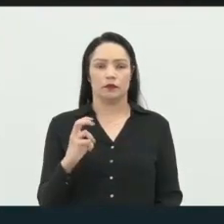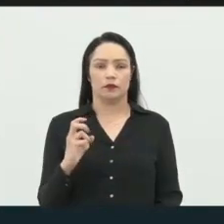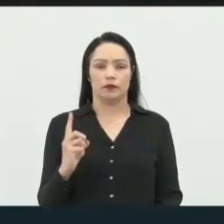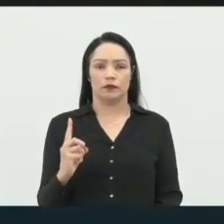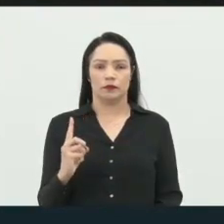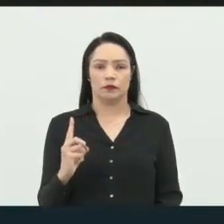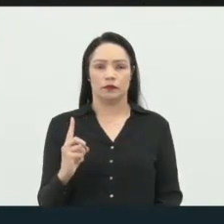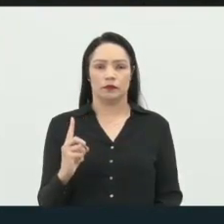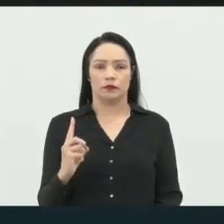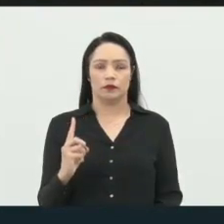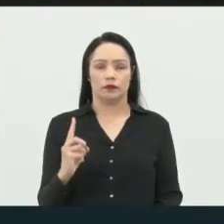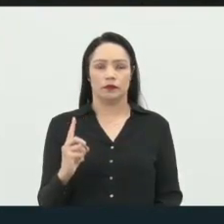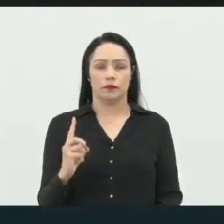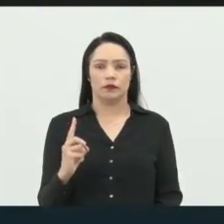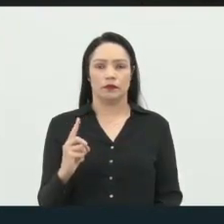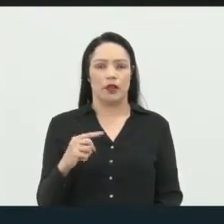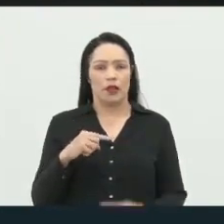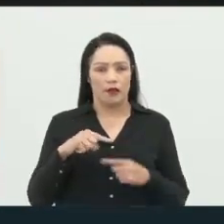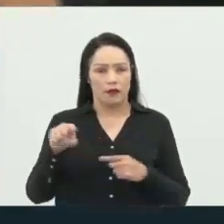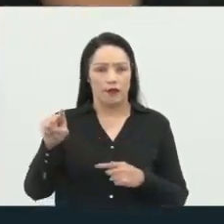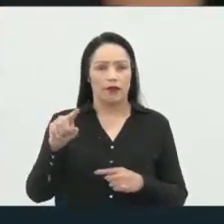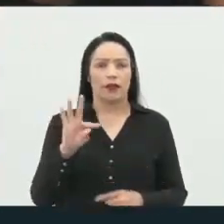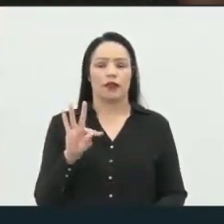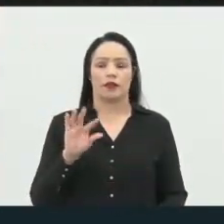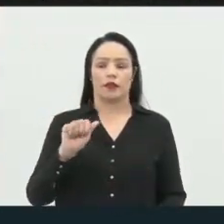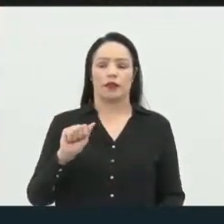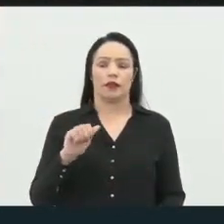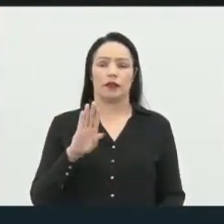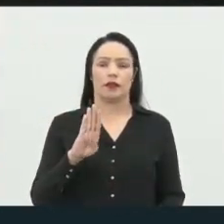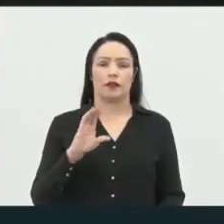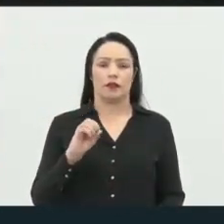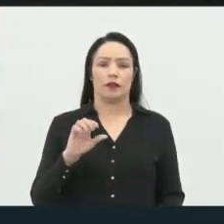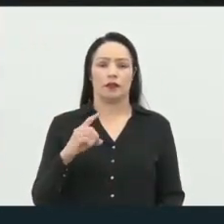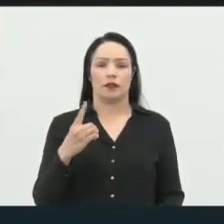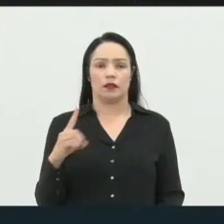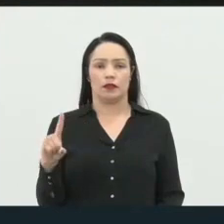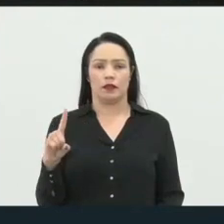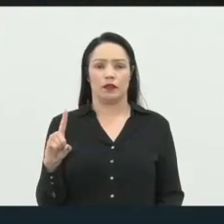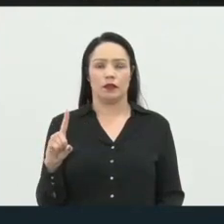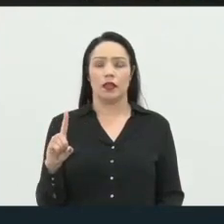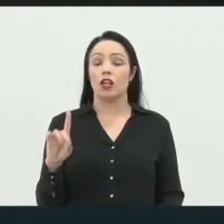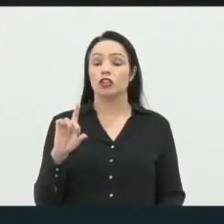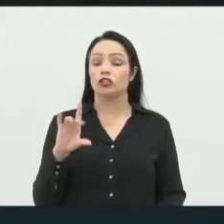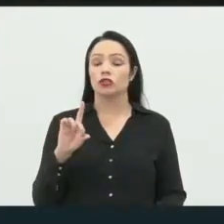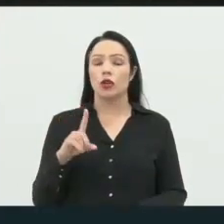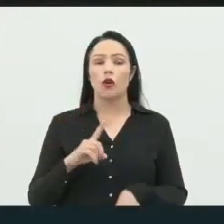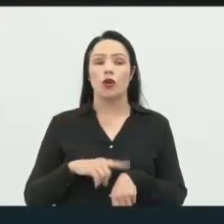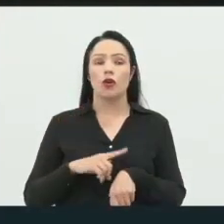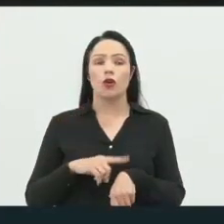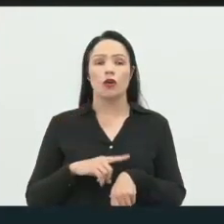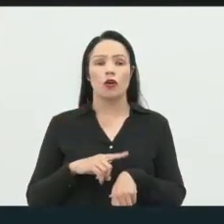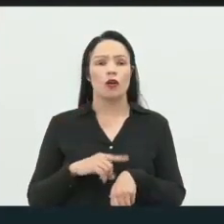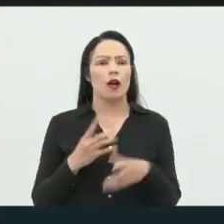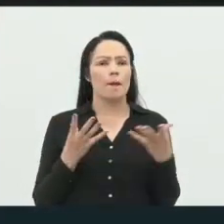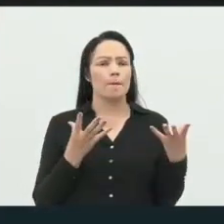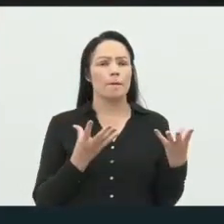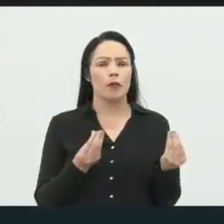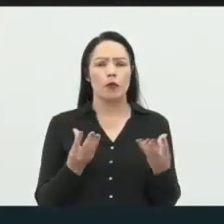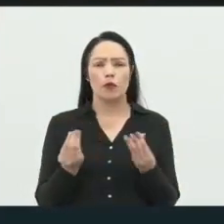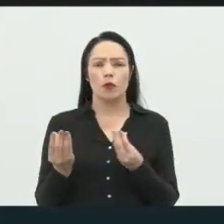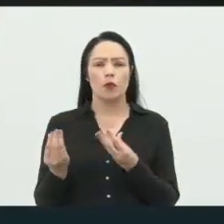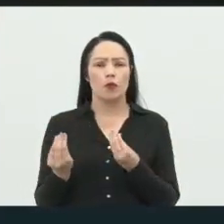Taboão paz em vocês essa linha só existe horário de pico e mesmo assim